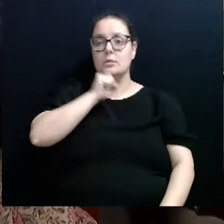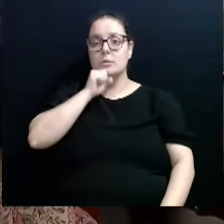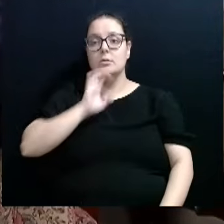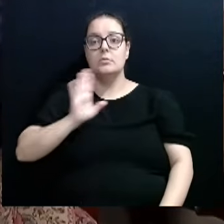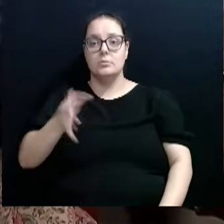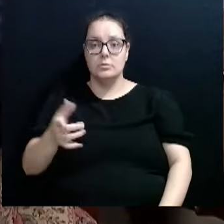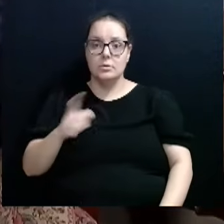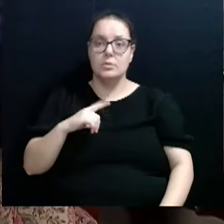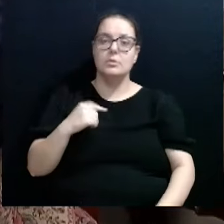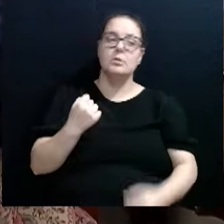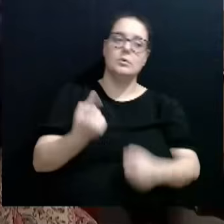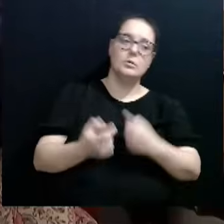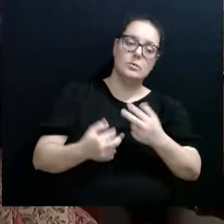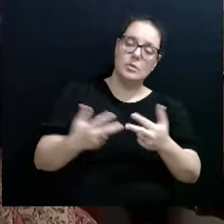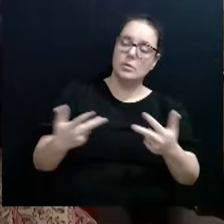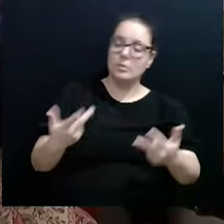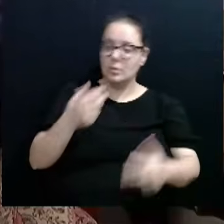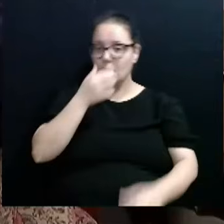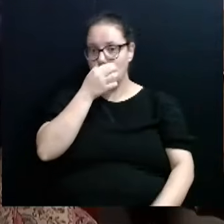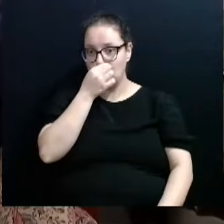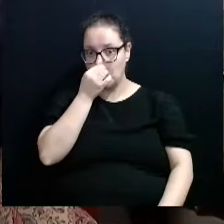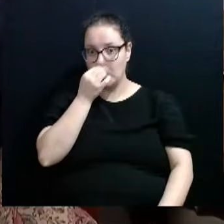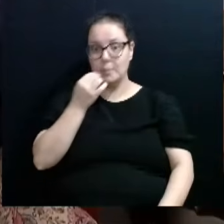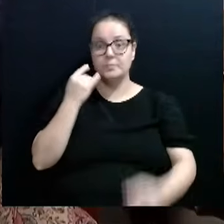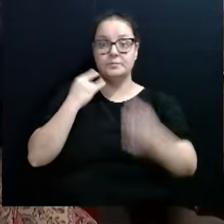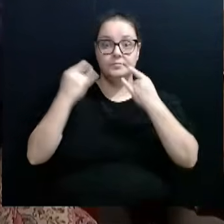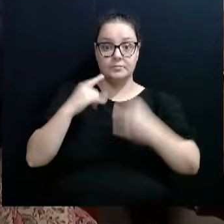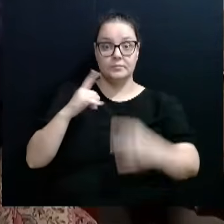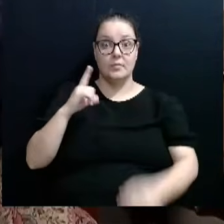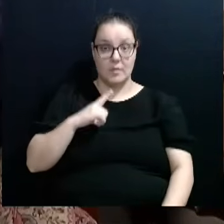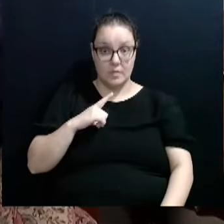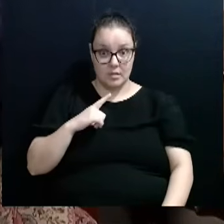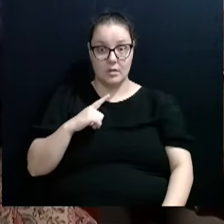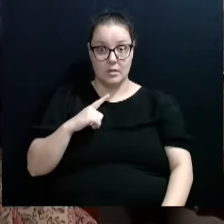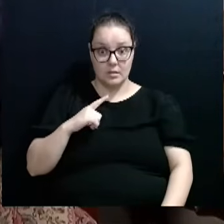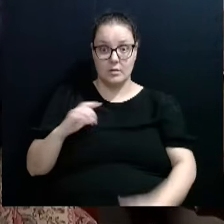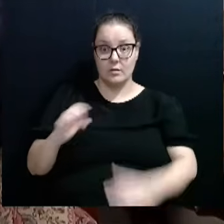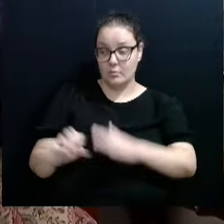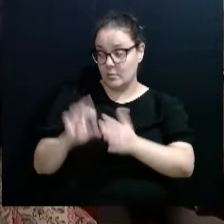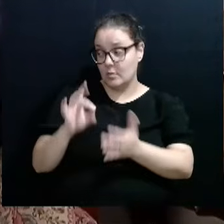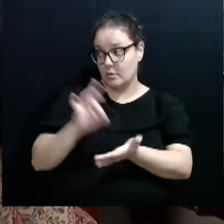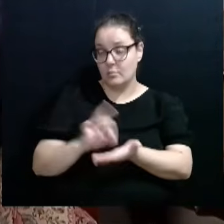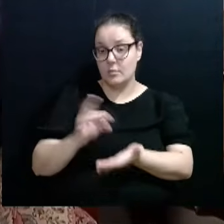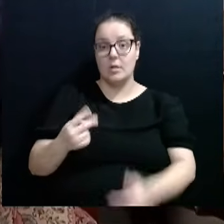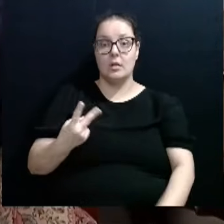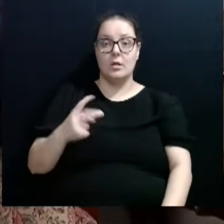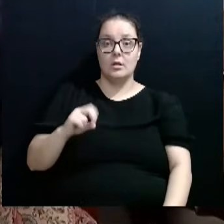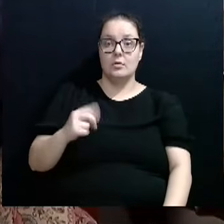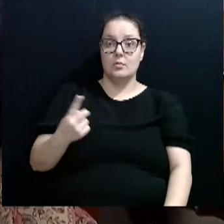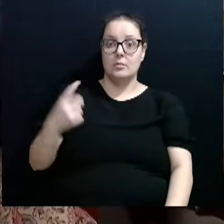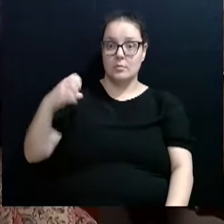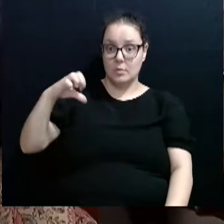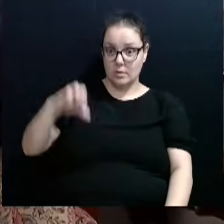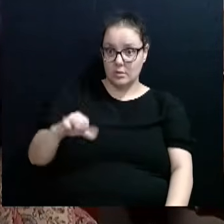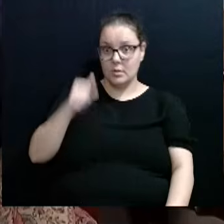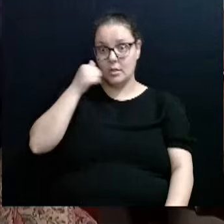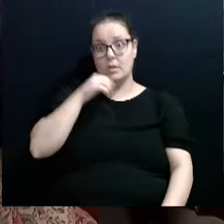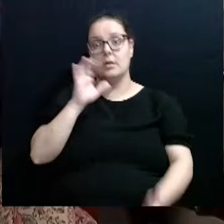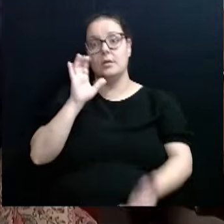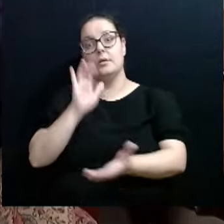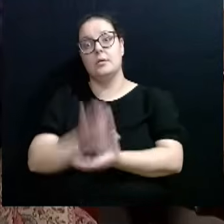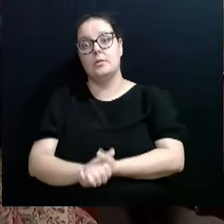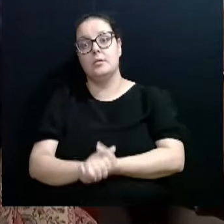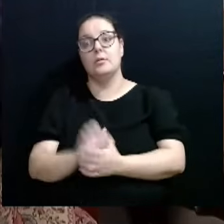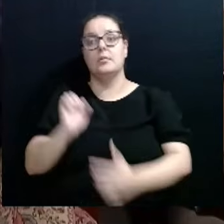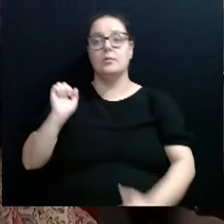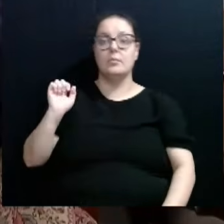aí, o interesse de ter um negócio, efetivamente. Aí, em 2019, a esposa aposentou da